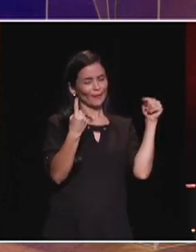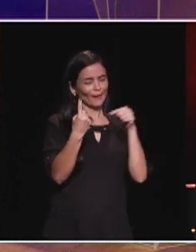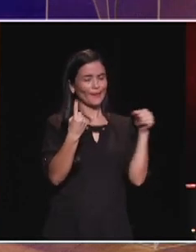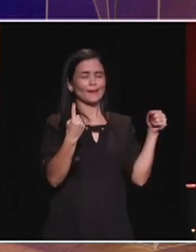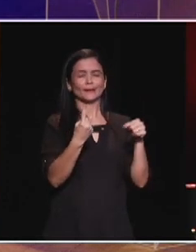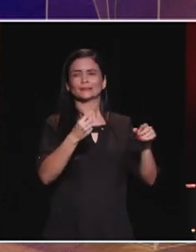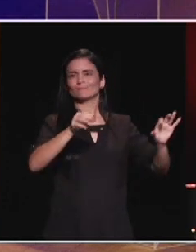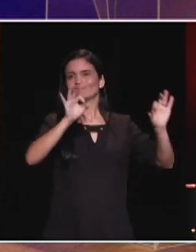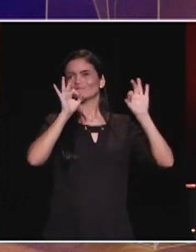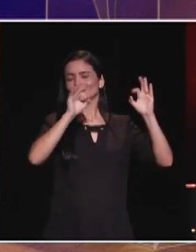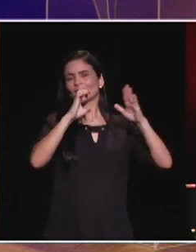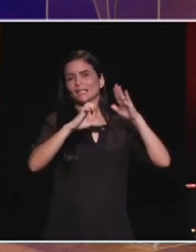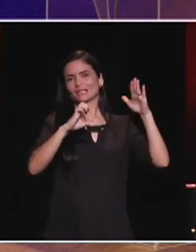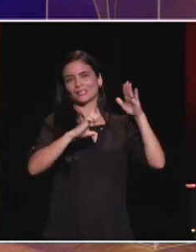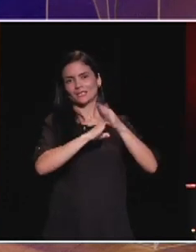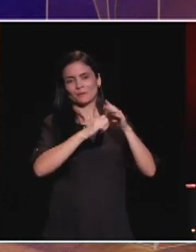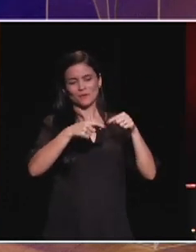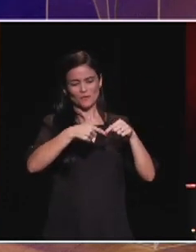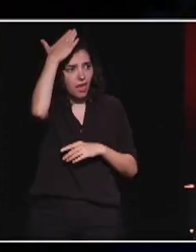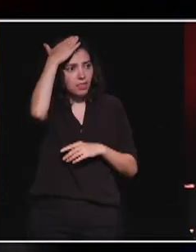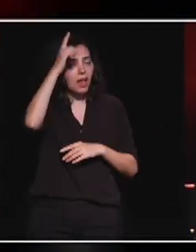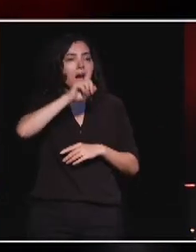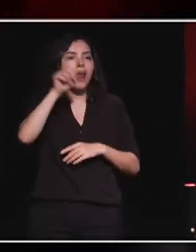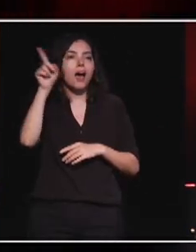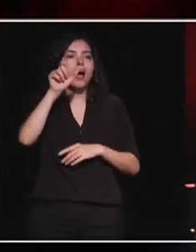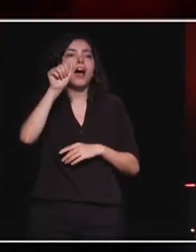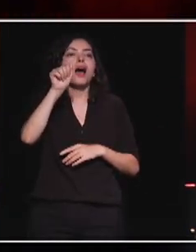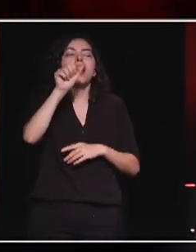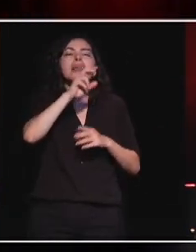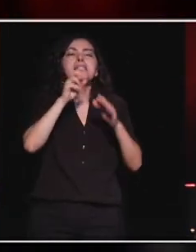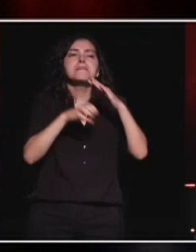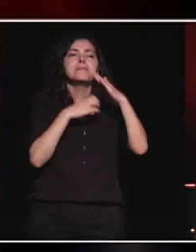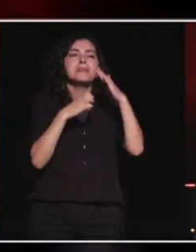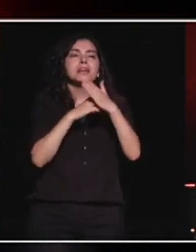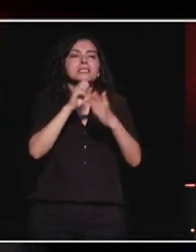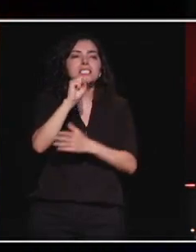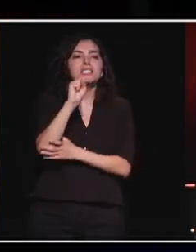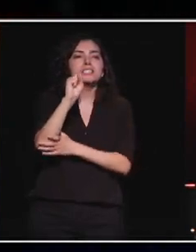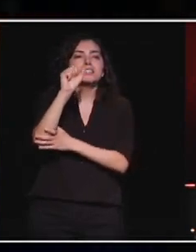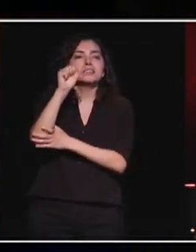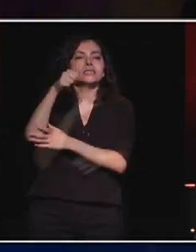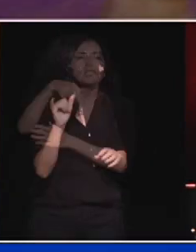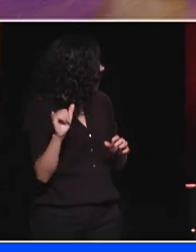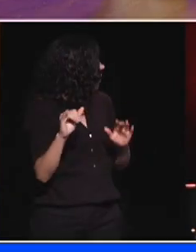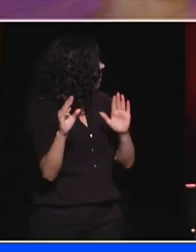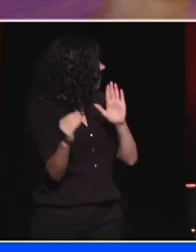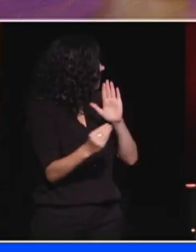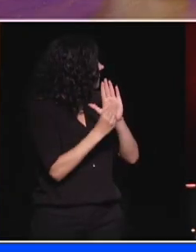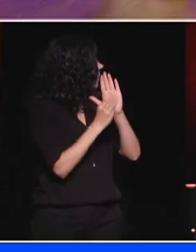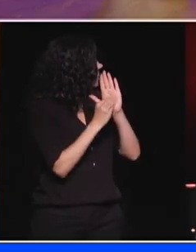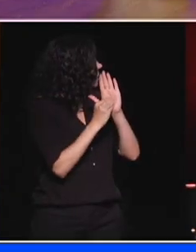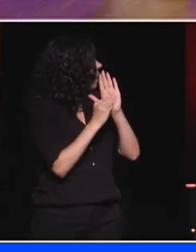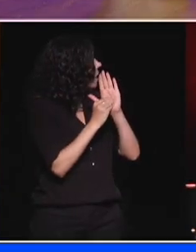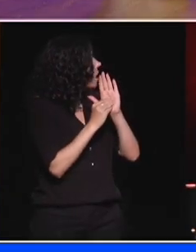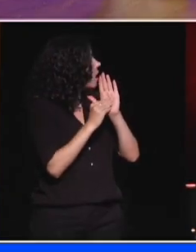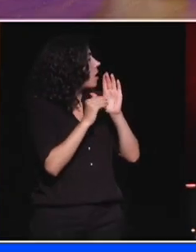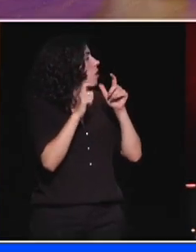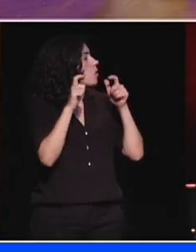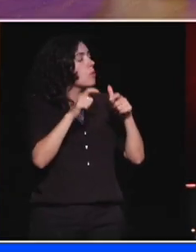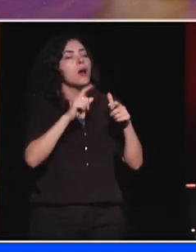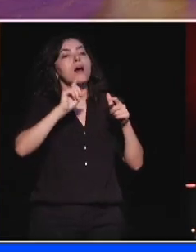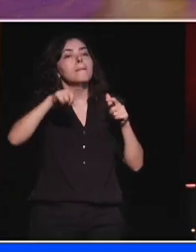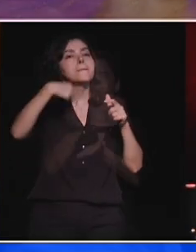Unifó 2023 acontece de 16 a 20 de outubro no campus da Unifó. Você pode conferir